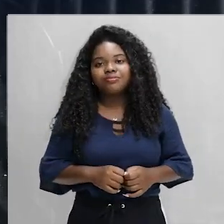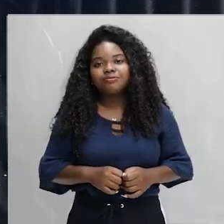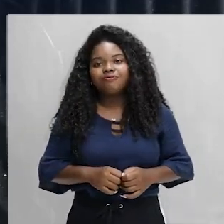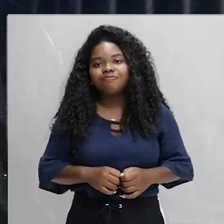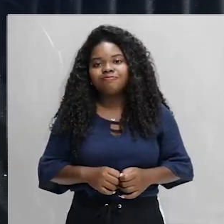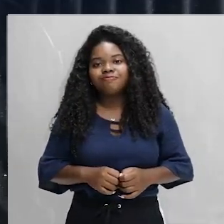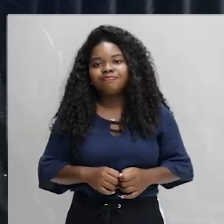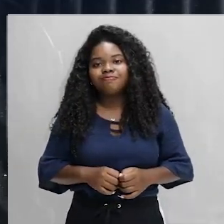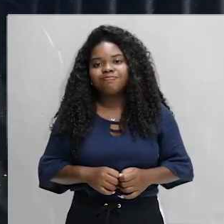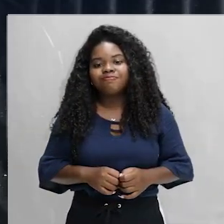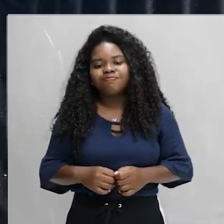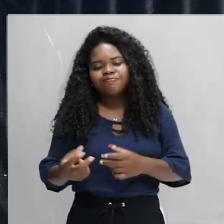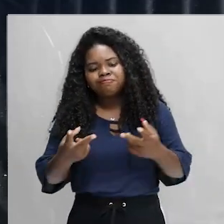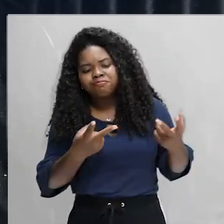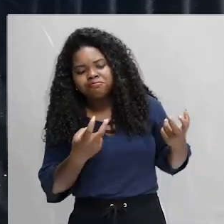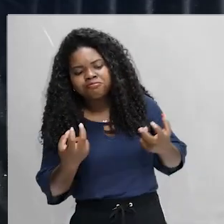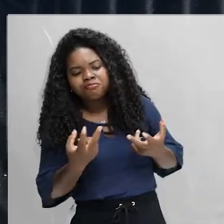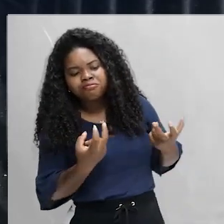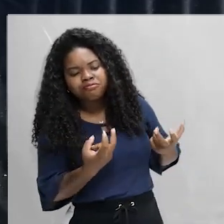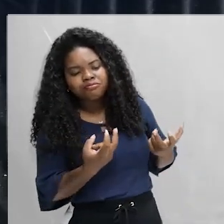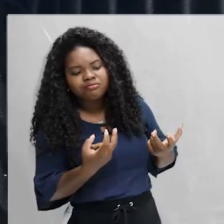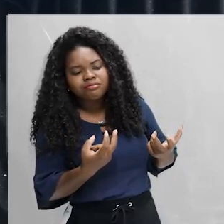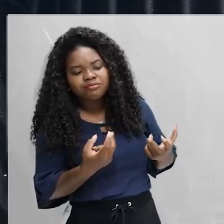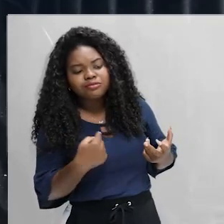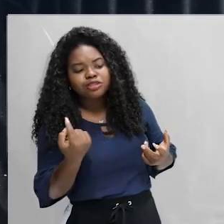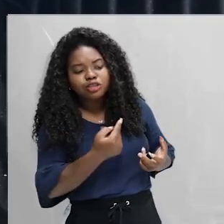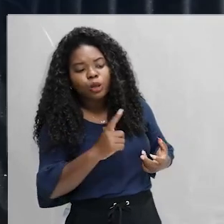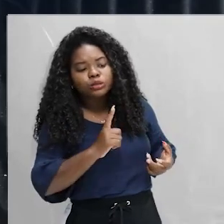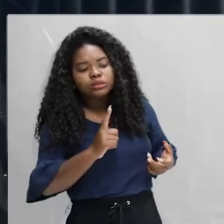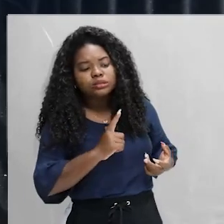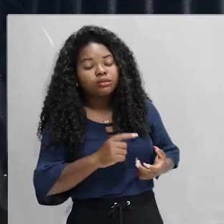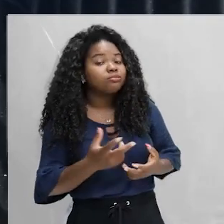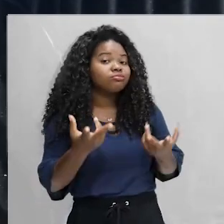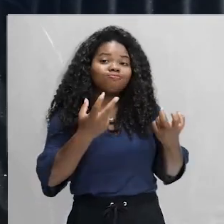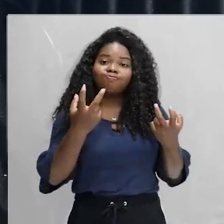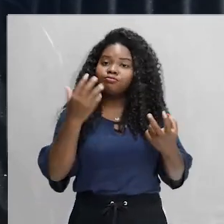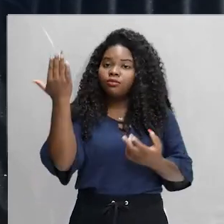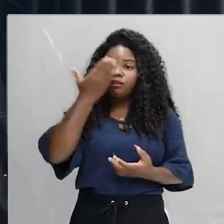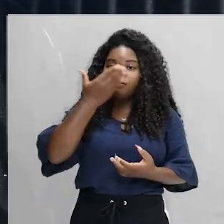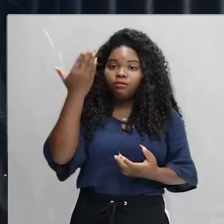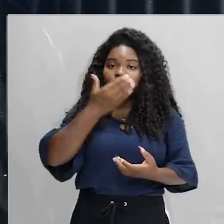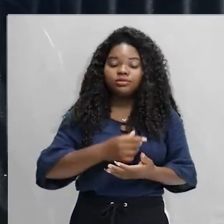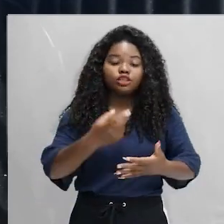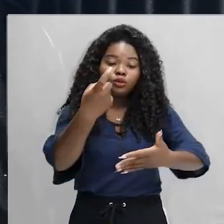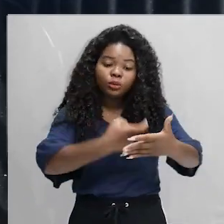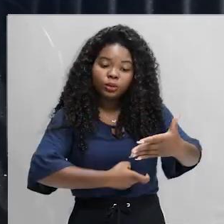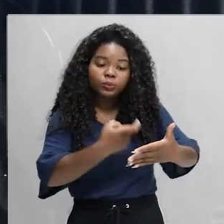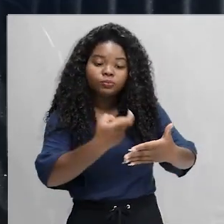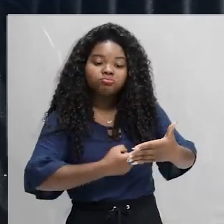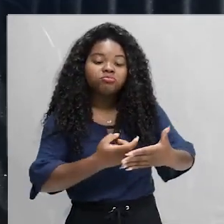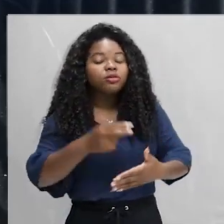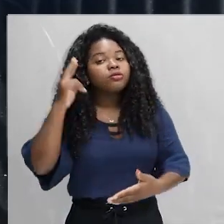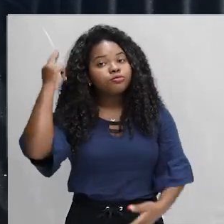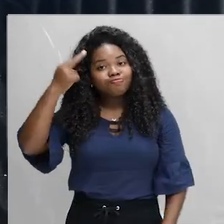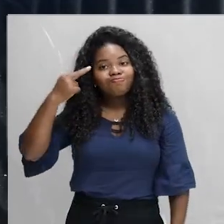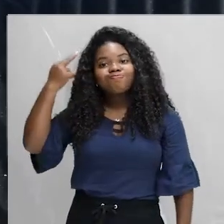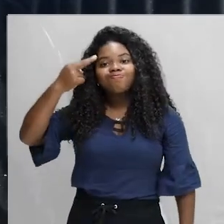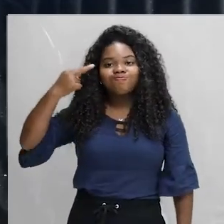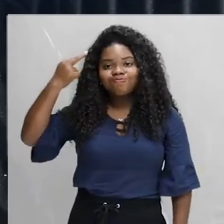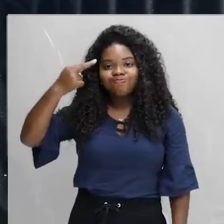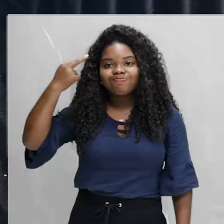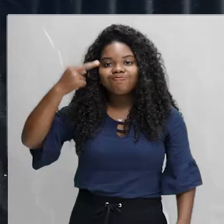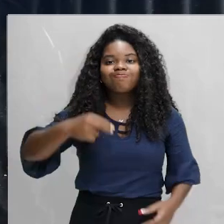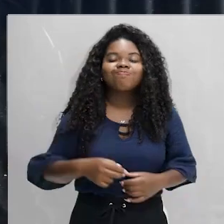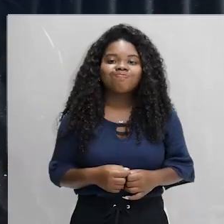vai olhar coisas que nós temos e nem percebemos. Né? Esse texto aí é um texto também bem reflexivo. O cara queria